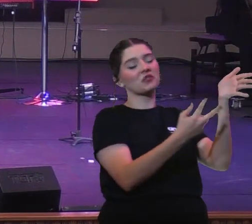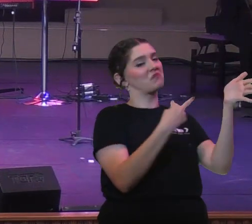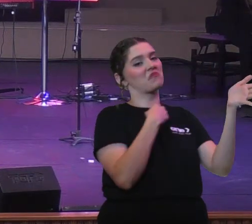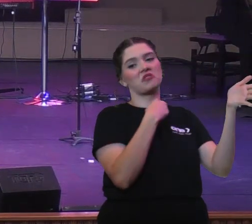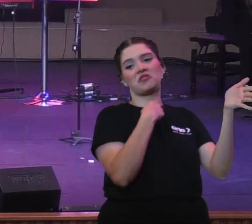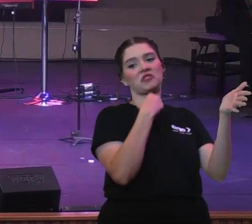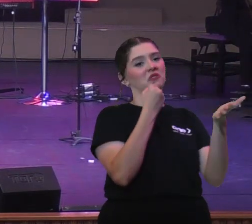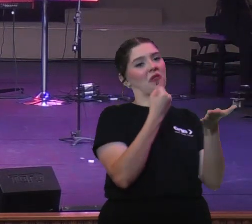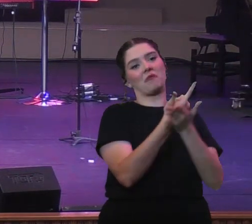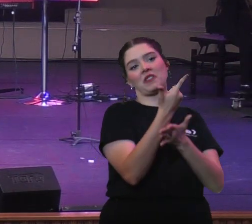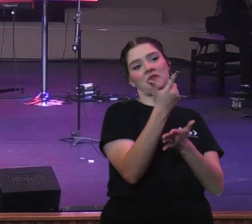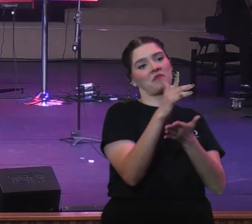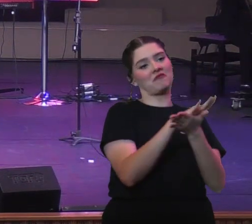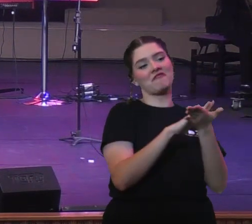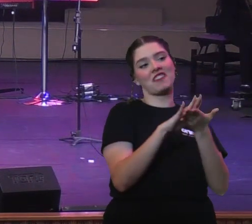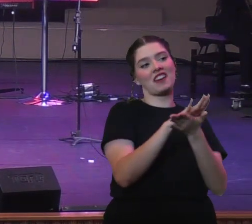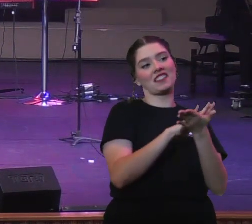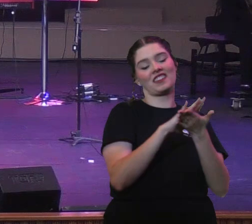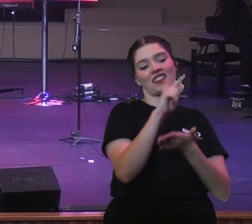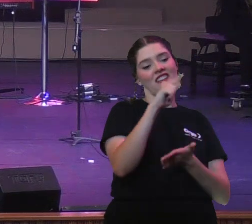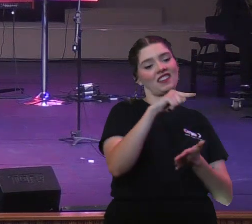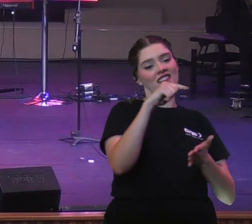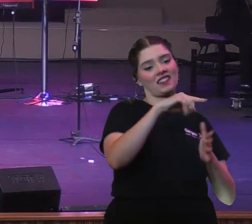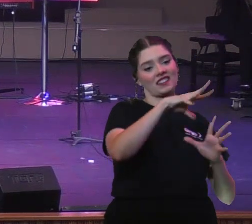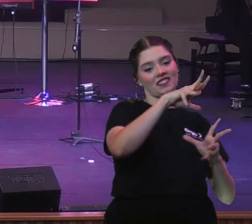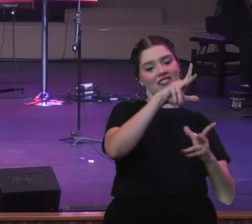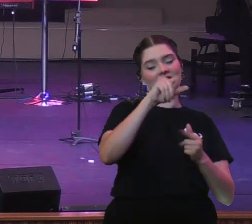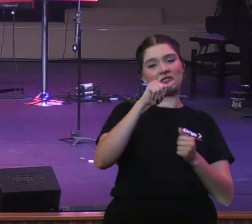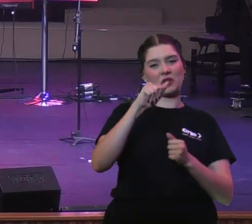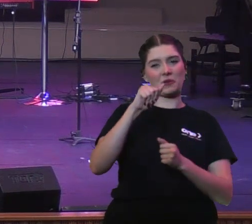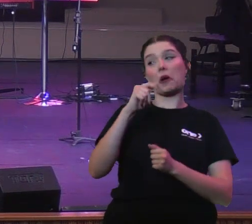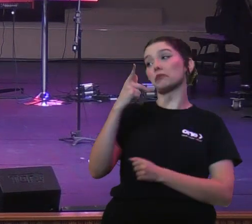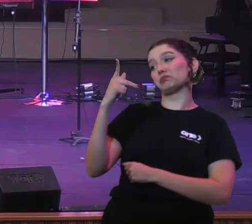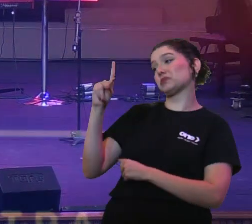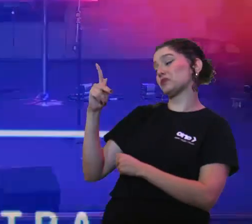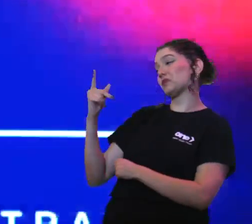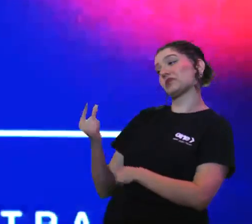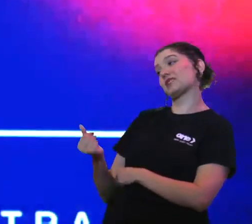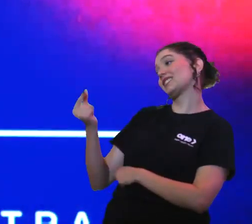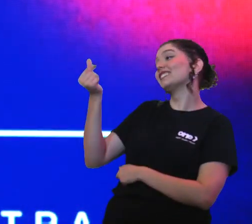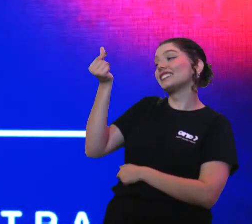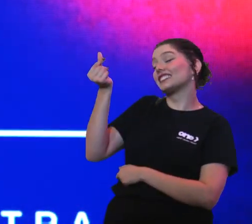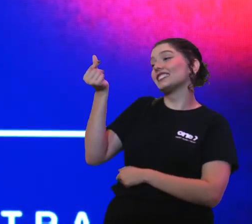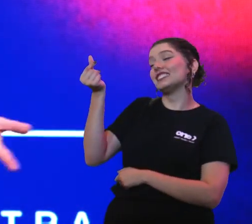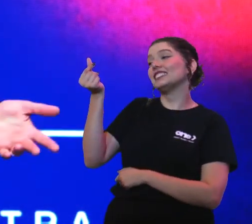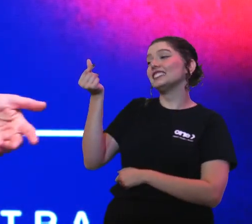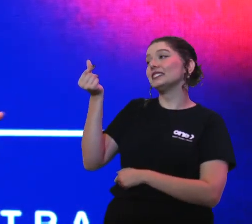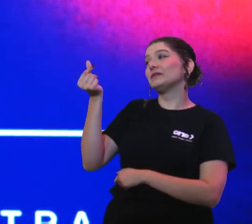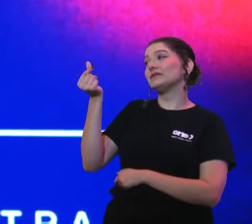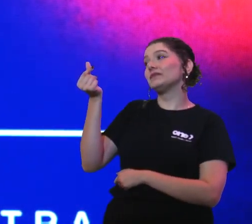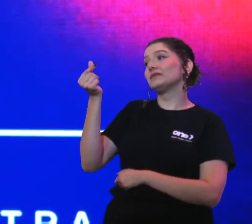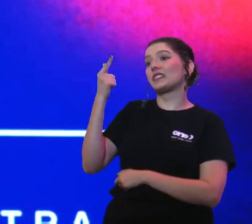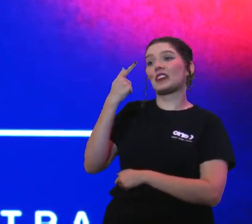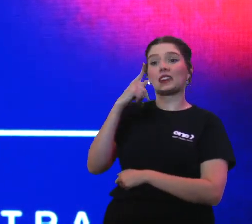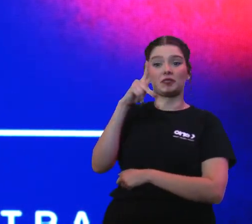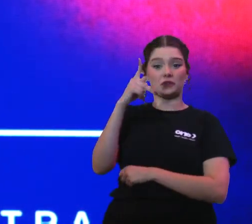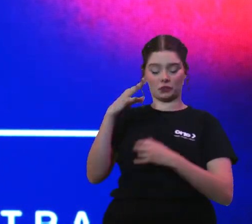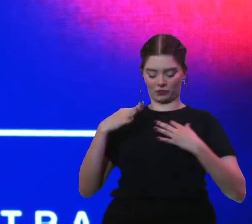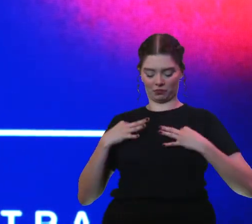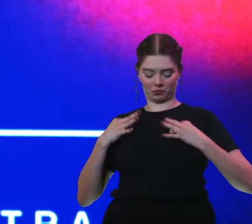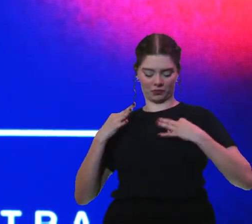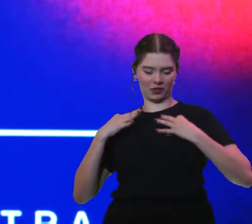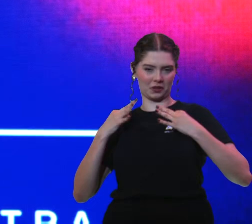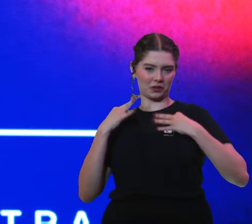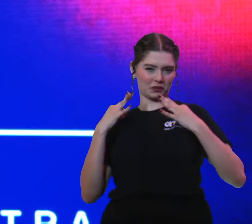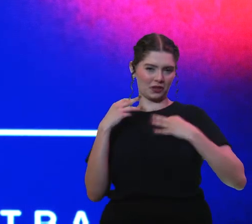mundo. Sabe, meu irmão, os teus recursos, as tuas riquezas, as tuas roupas, os teus